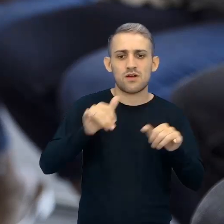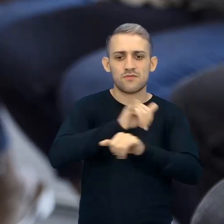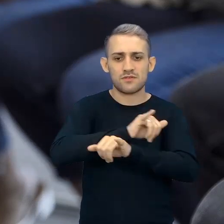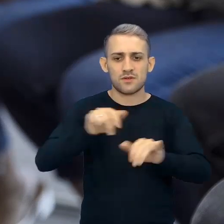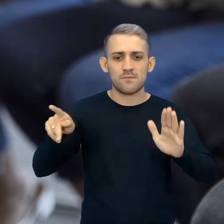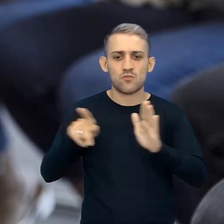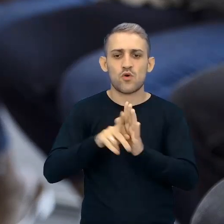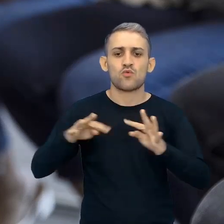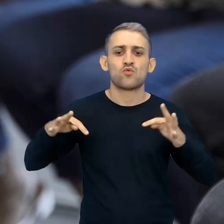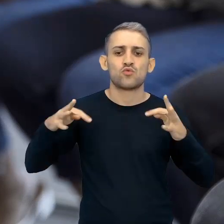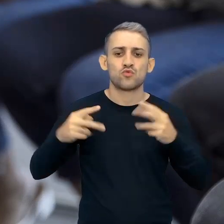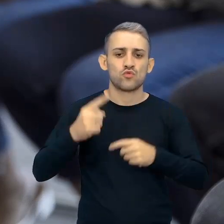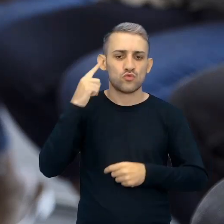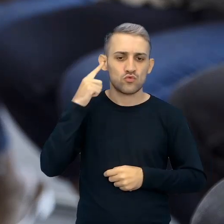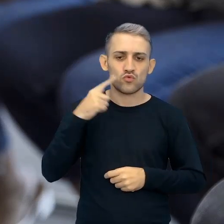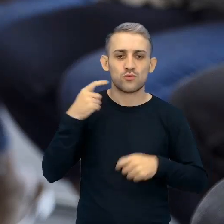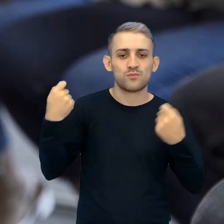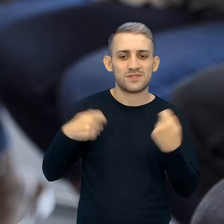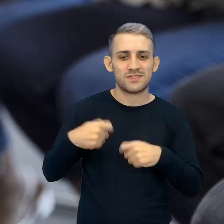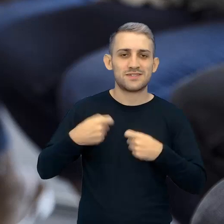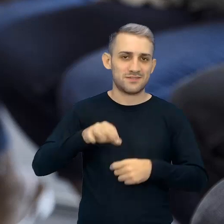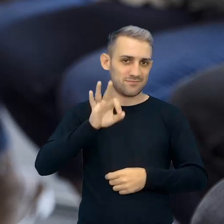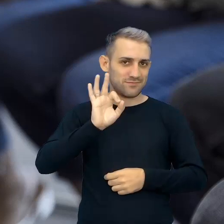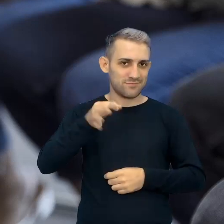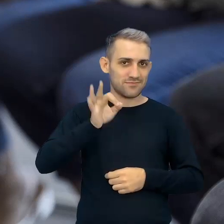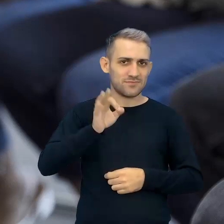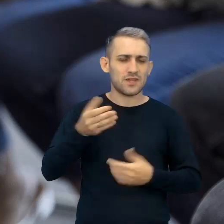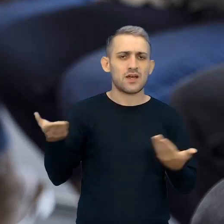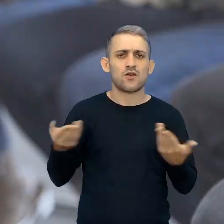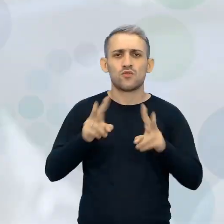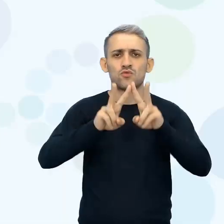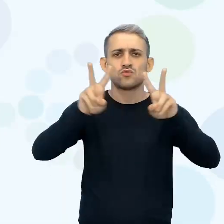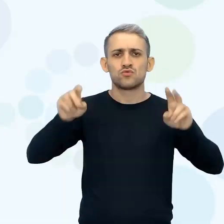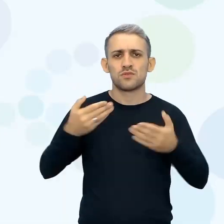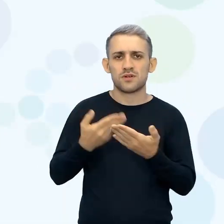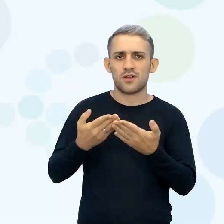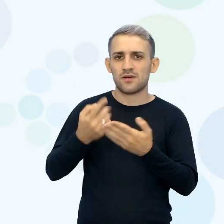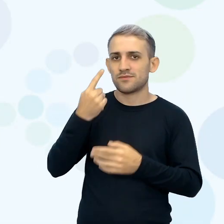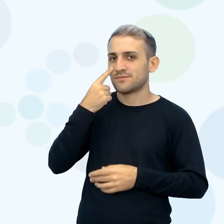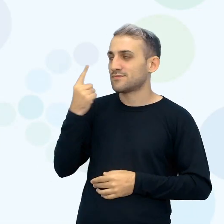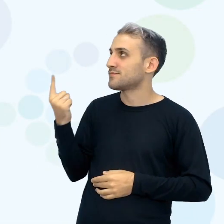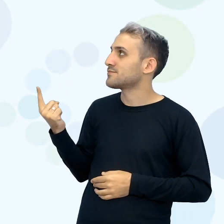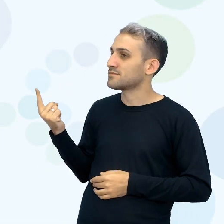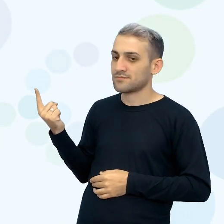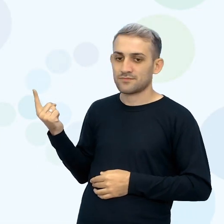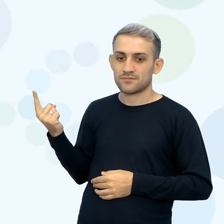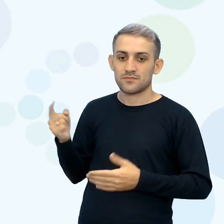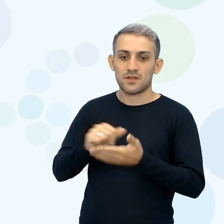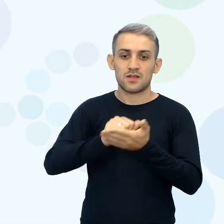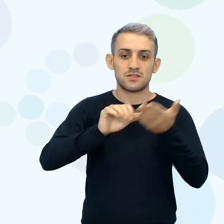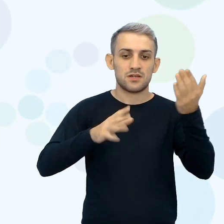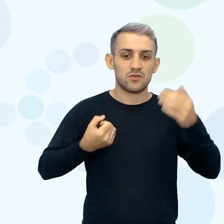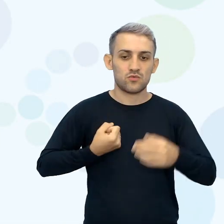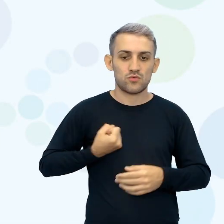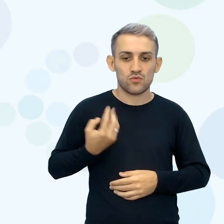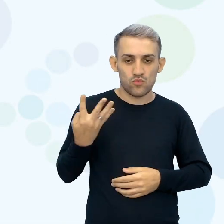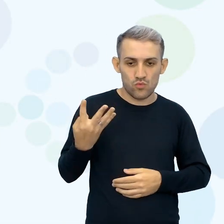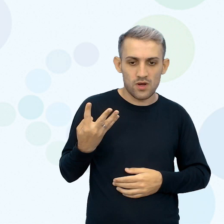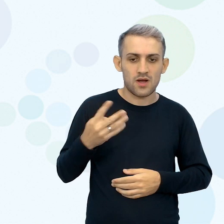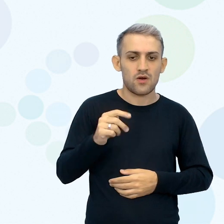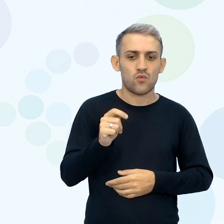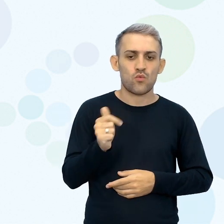que precisam da tradução de Libras, tá certo? Título da aula, vamos lá. Atividade 4, a gente está quase terminando